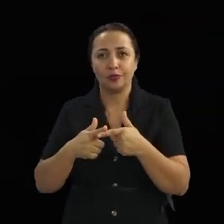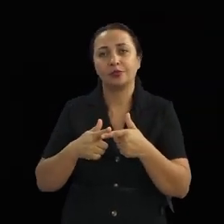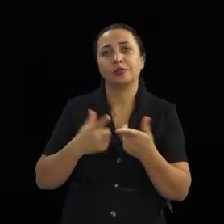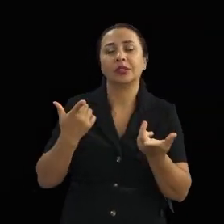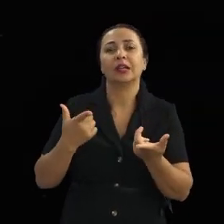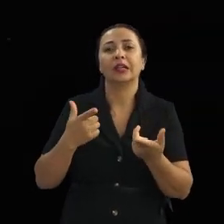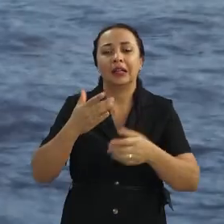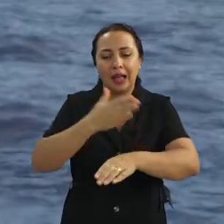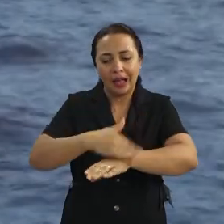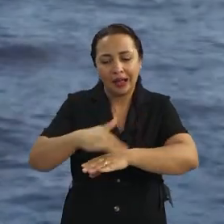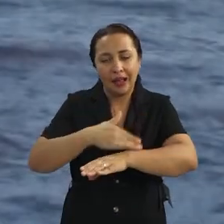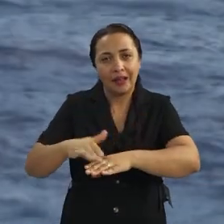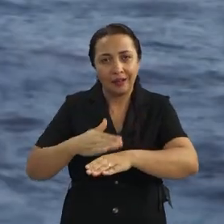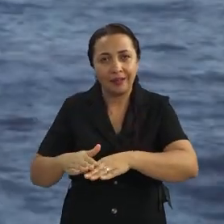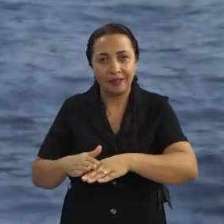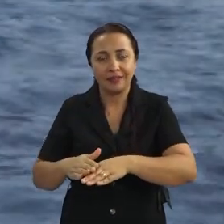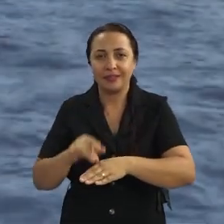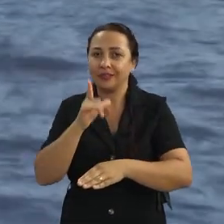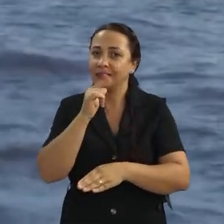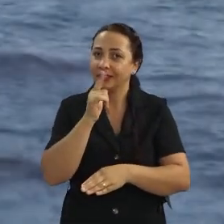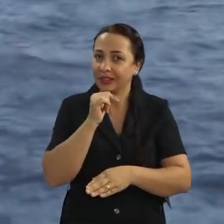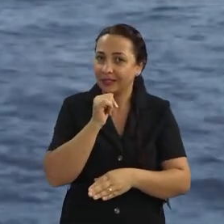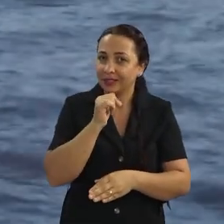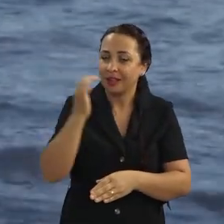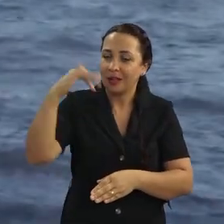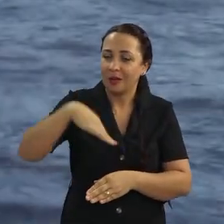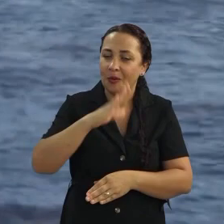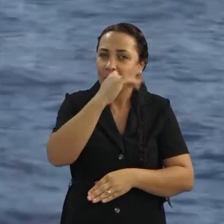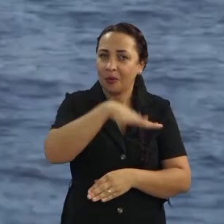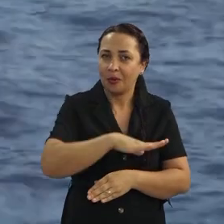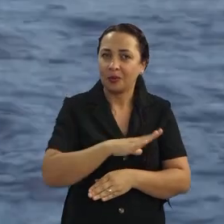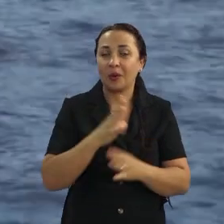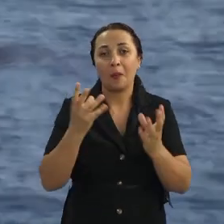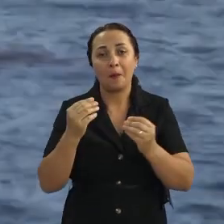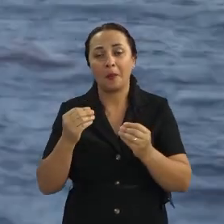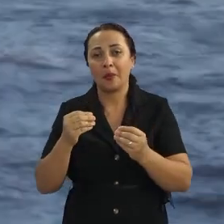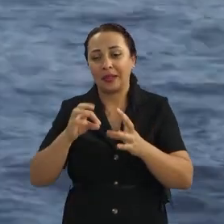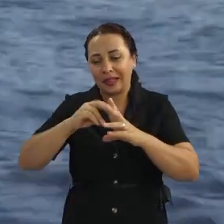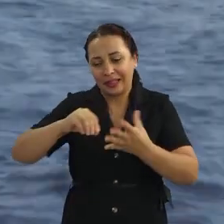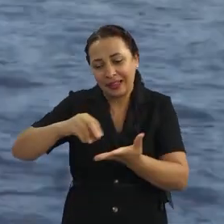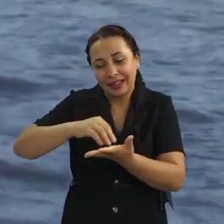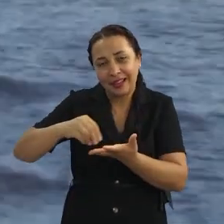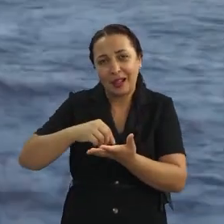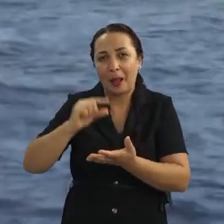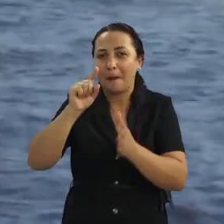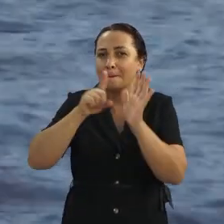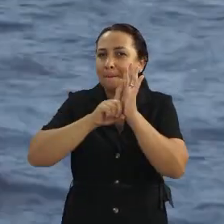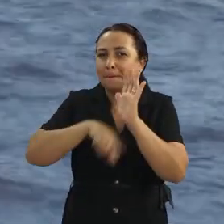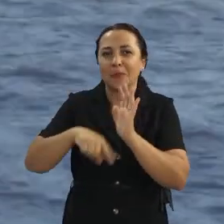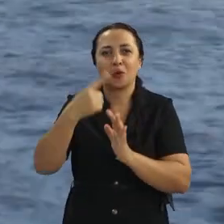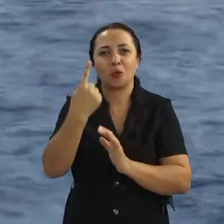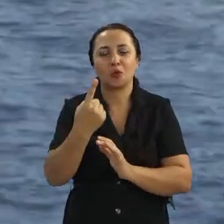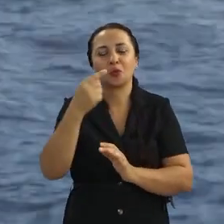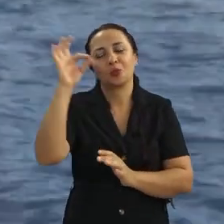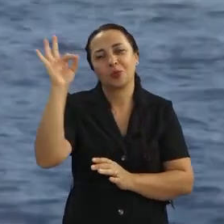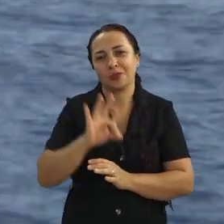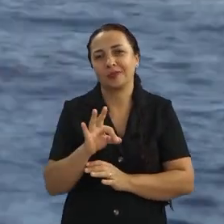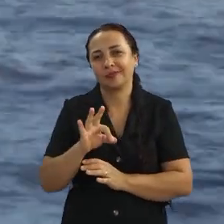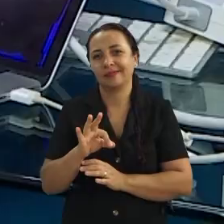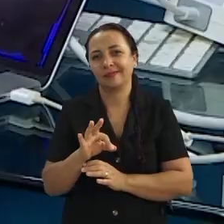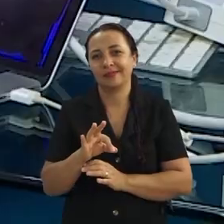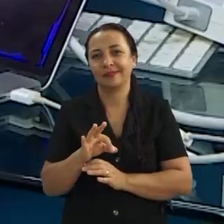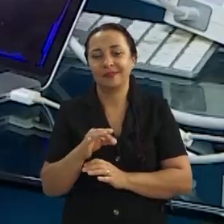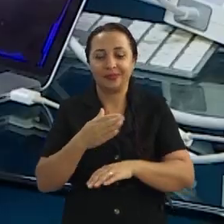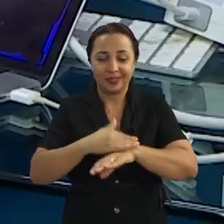a casca da terra que é Oceânica não é pela quantidade de massa dá menos de 1% Ou seja a terra como